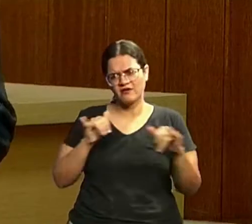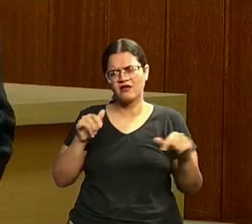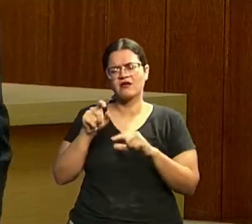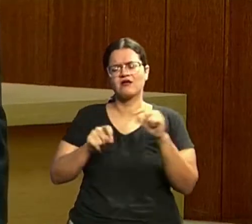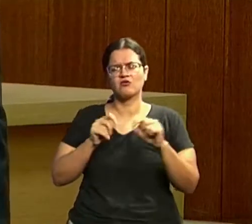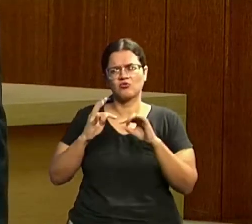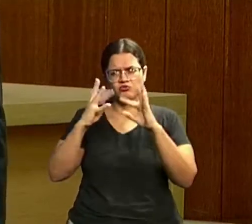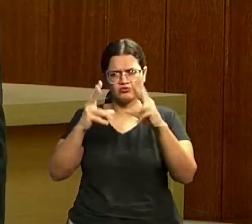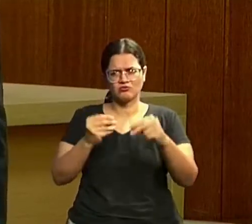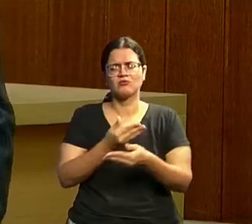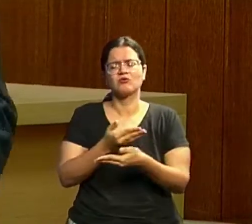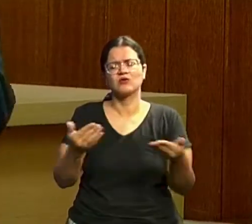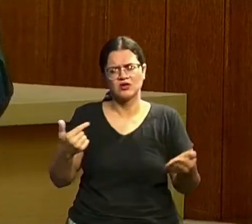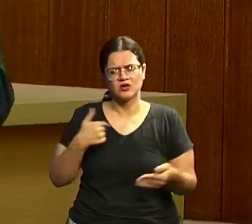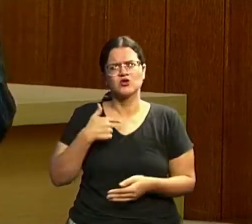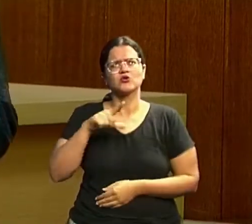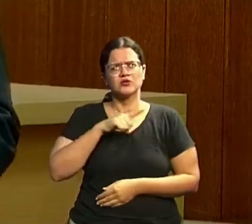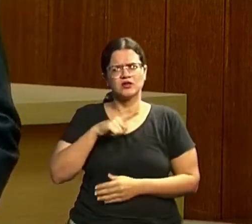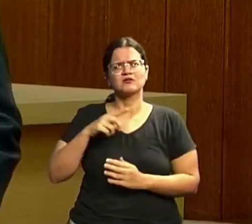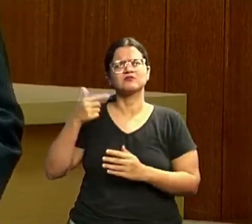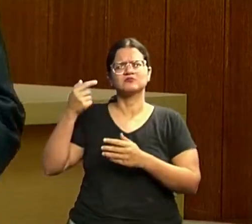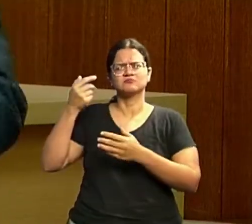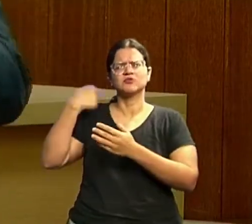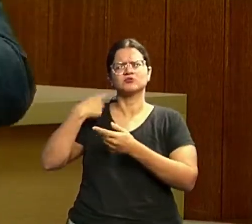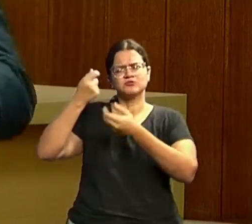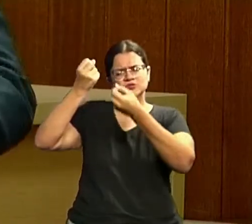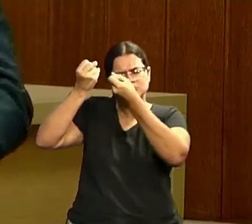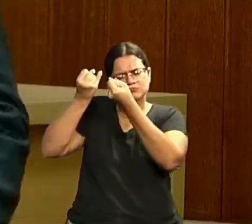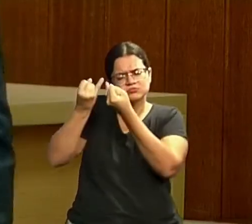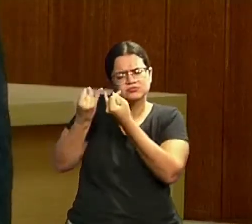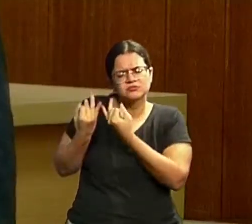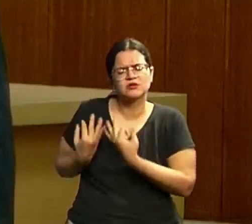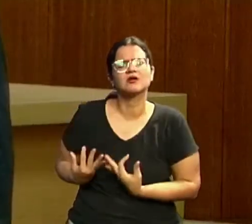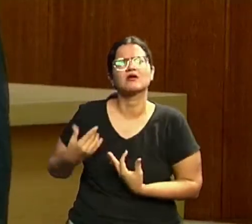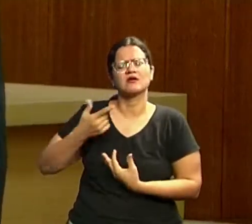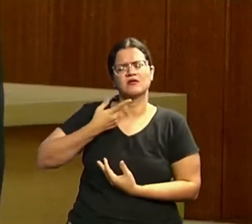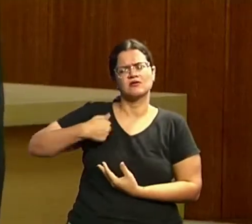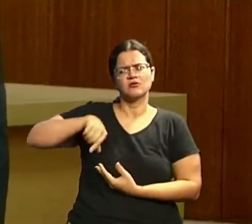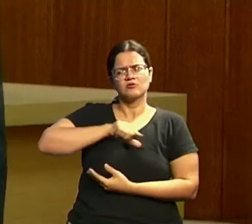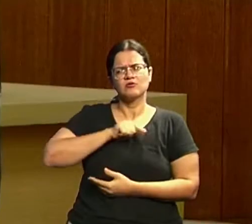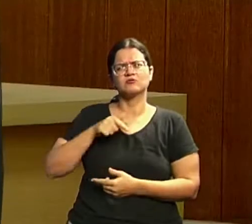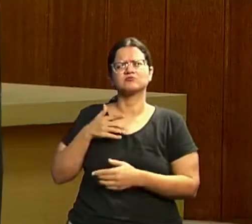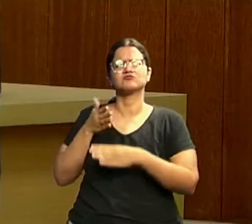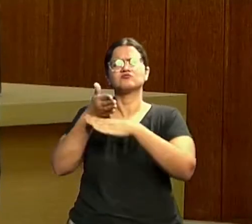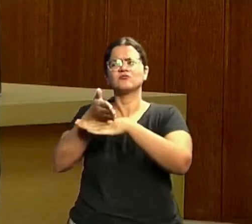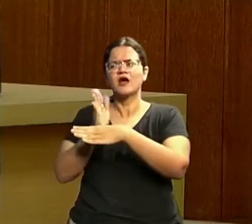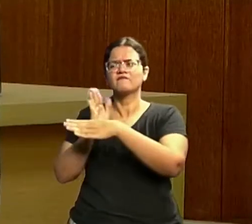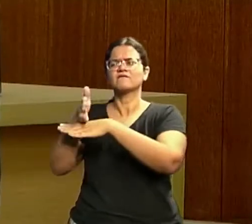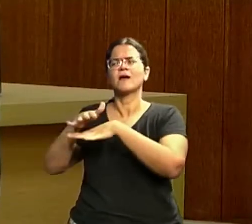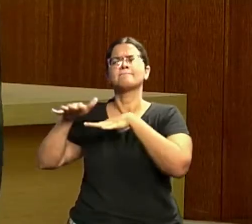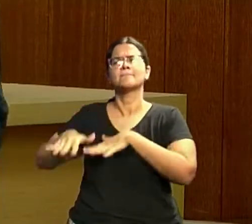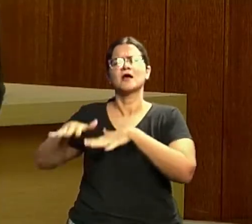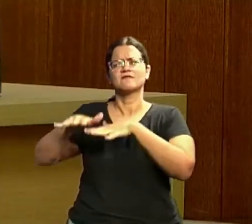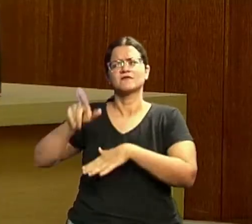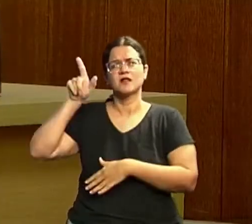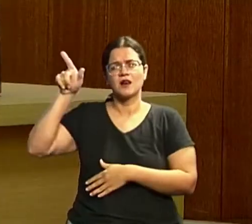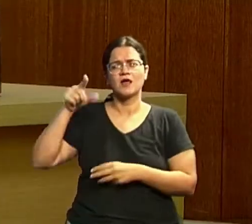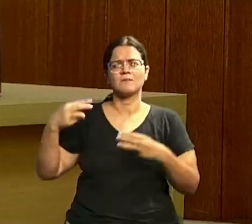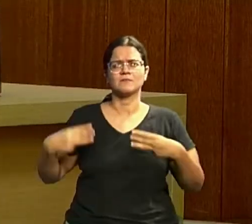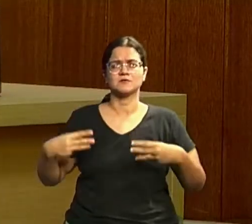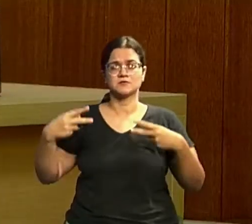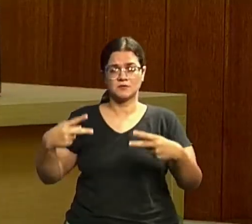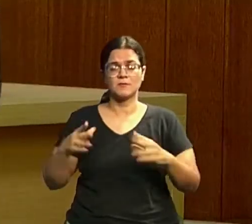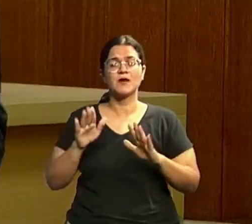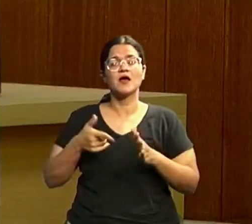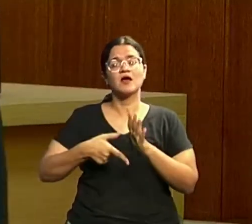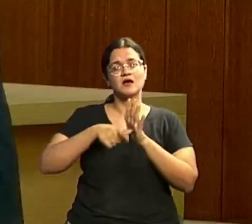para todos e todas aqui que eu tenho um relato para fazer da nossa intervenção sobre esse assunto ontem no Ministério Público.